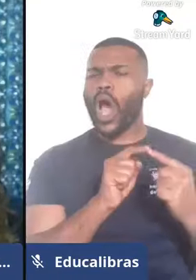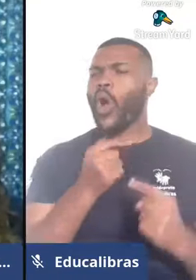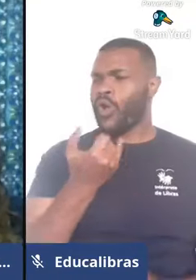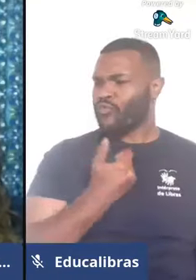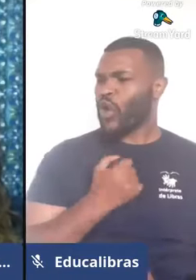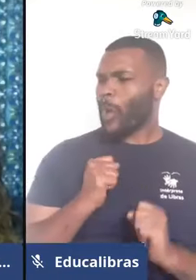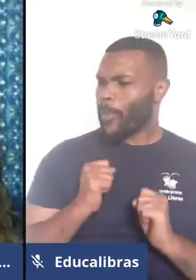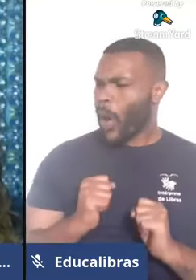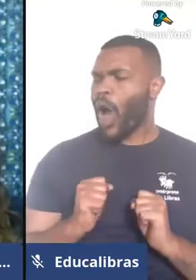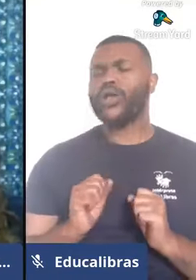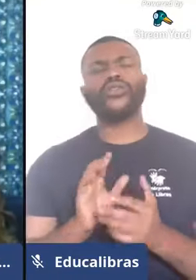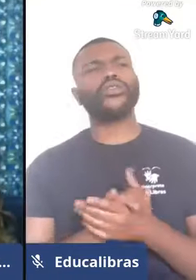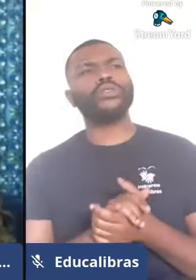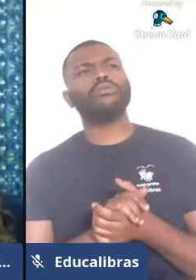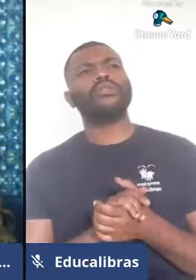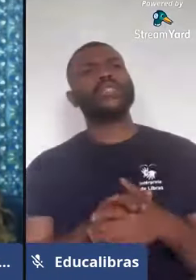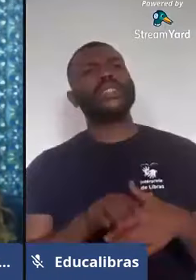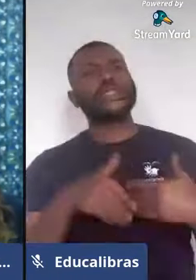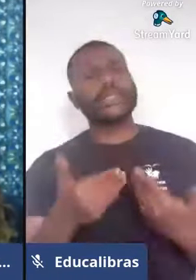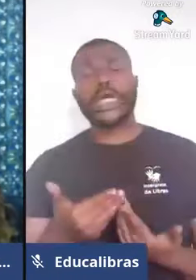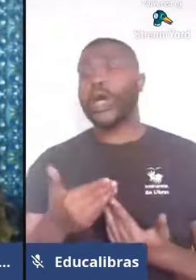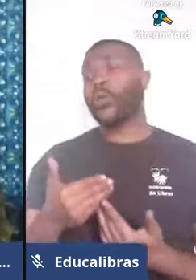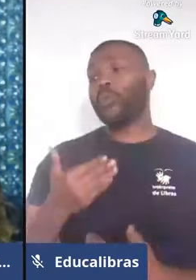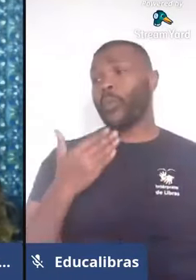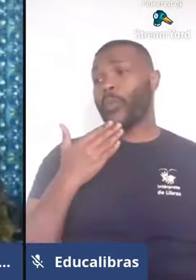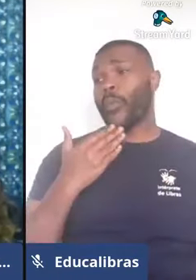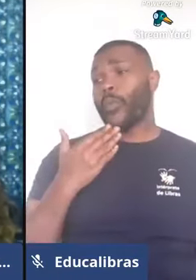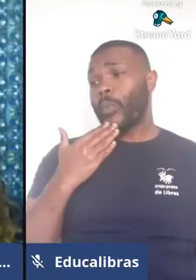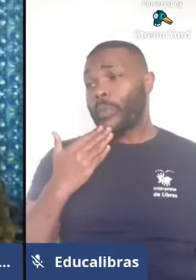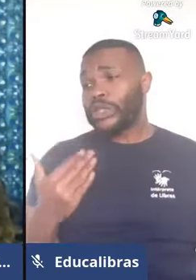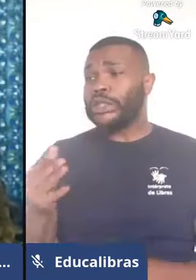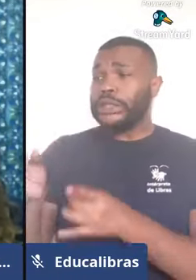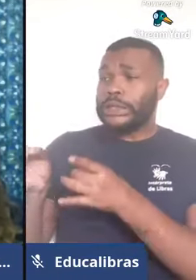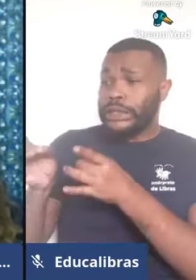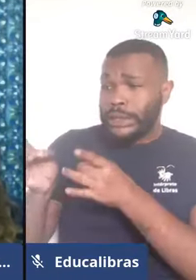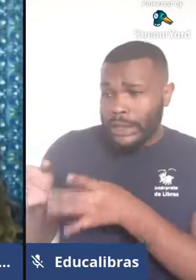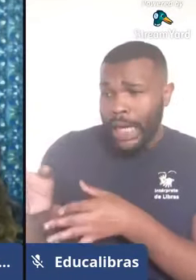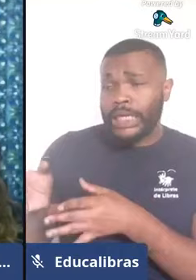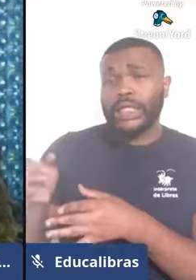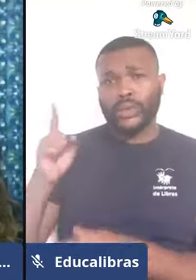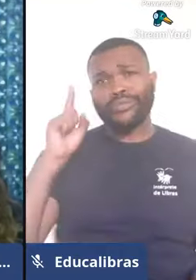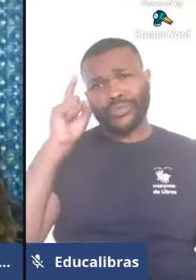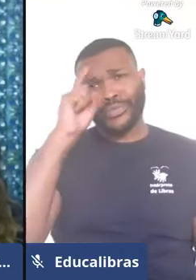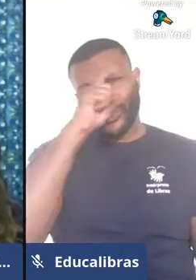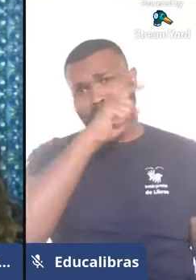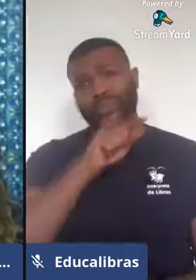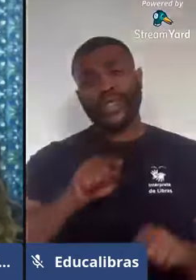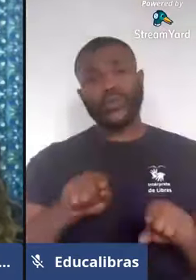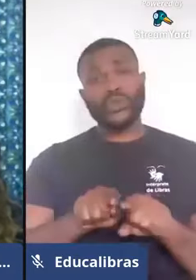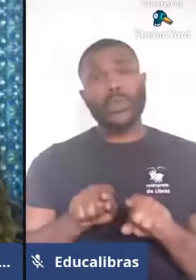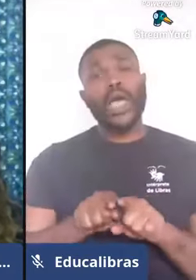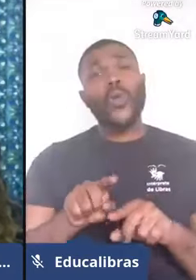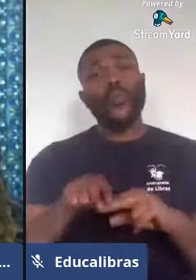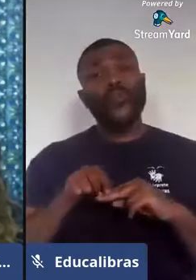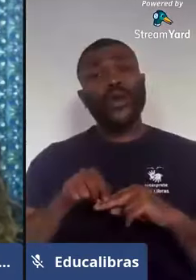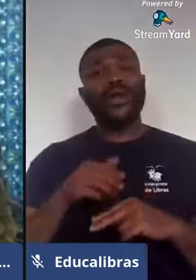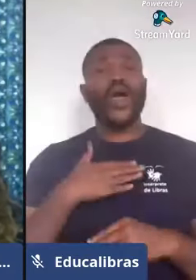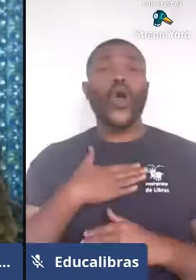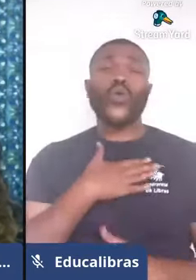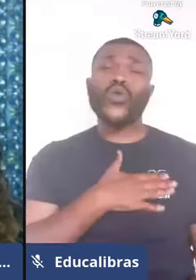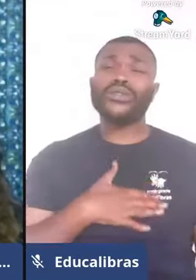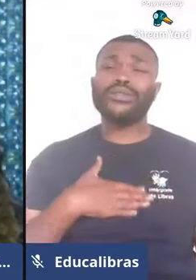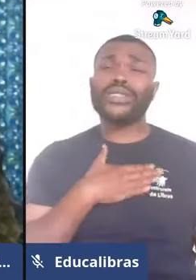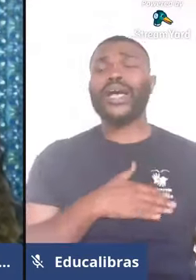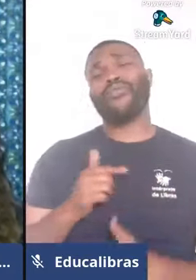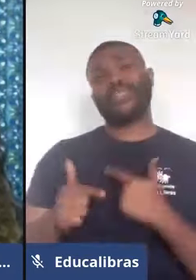gente fez esse desligamento, assim, né, que foi um processo difícil também, porque a gente gostava muito do que a gente fazia, né, mas a gente